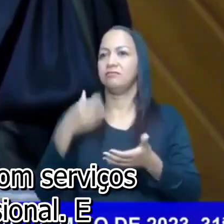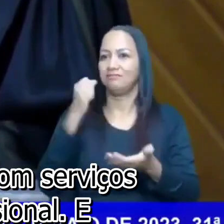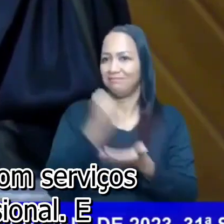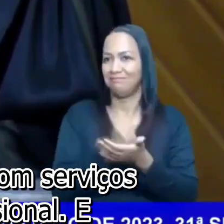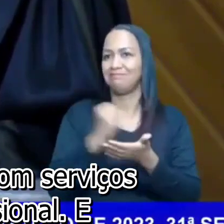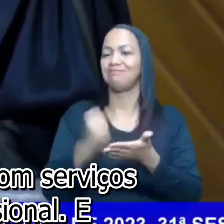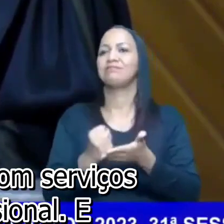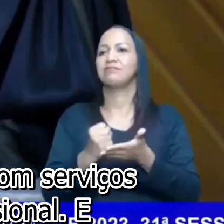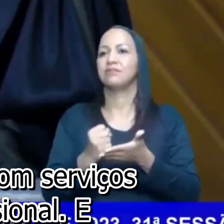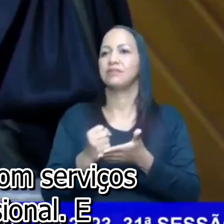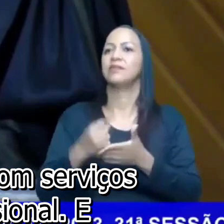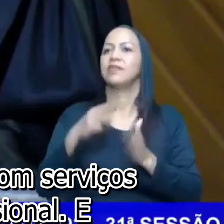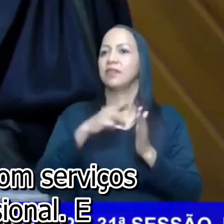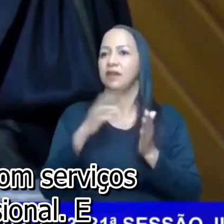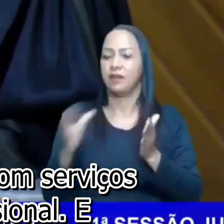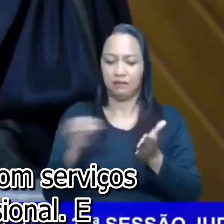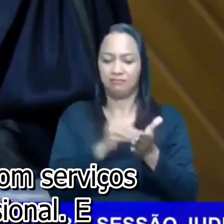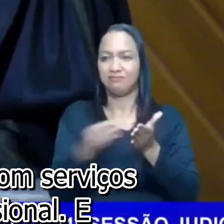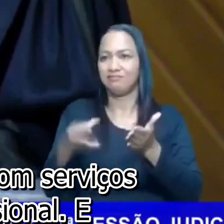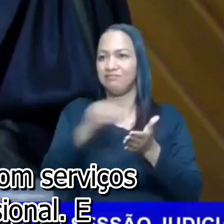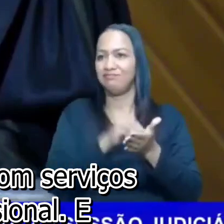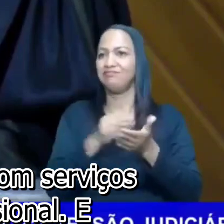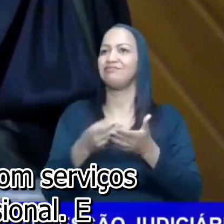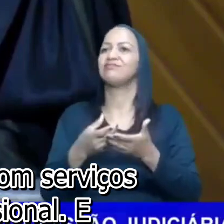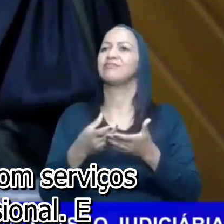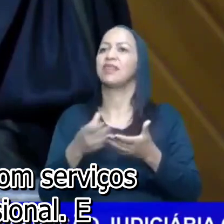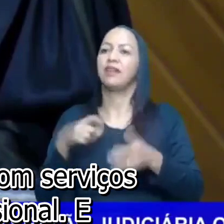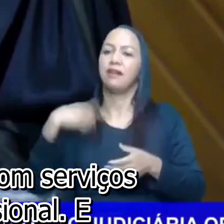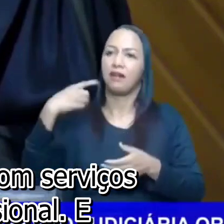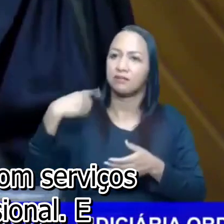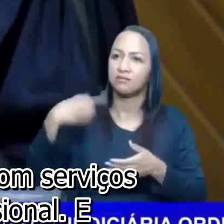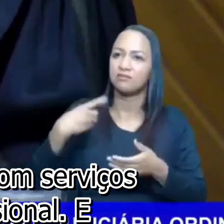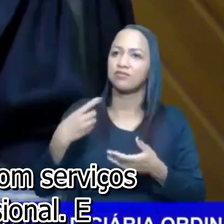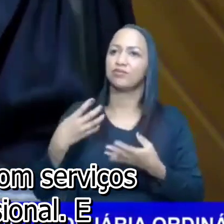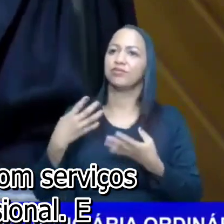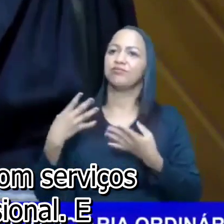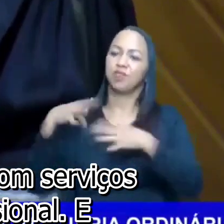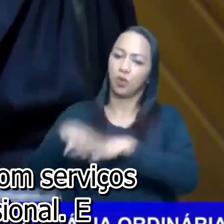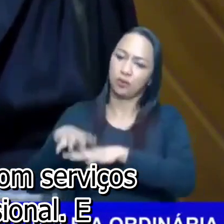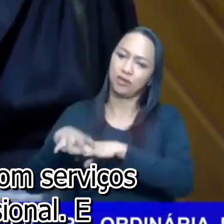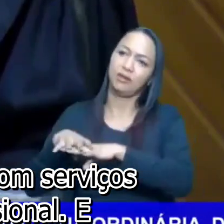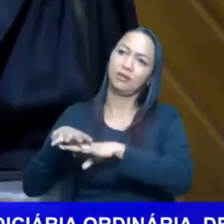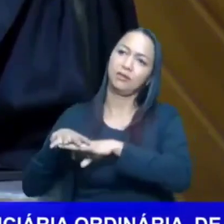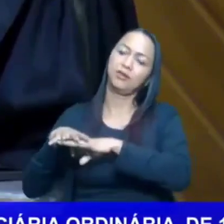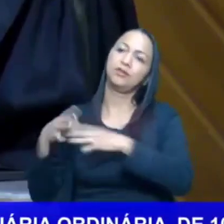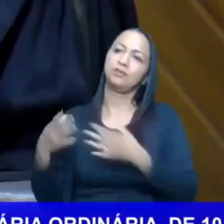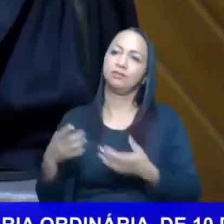de registro de gastos com serviços contábeis, embora tenha indicado o profissional.